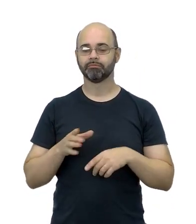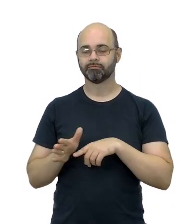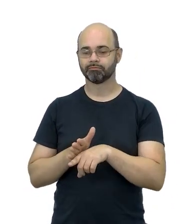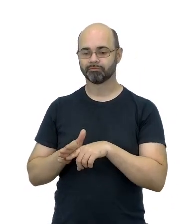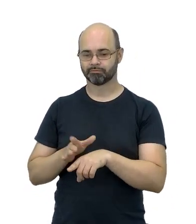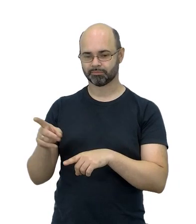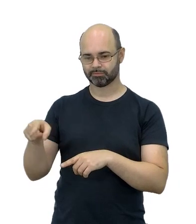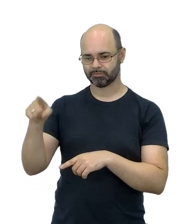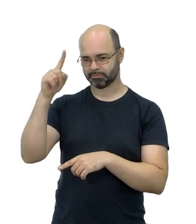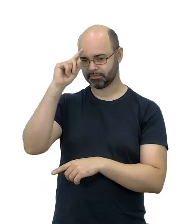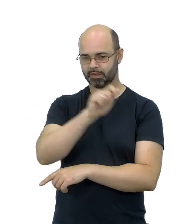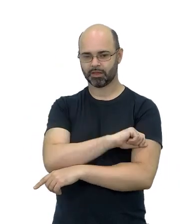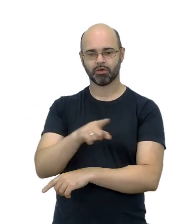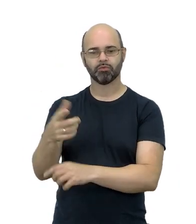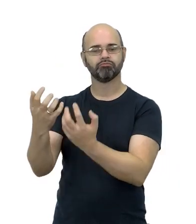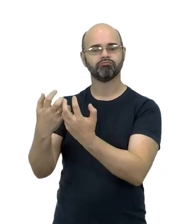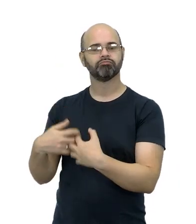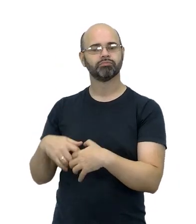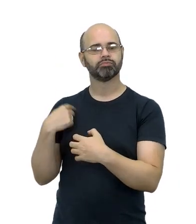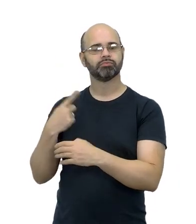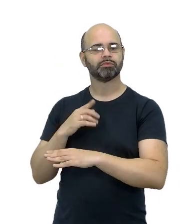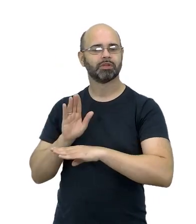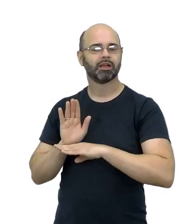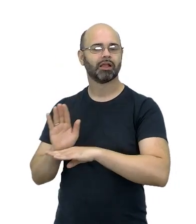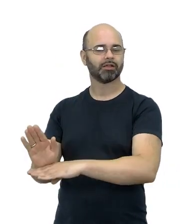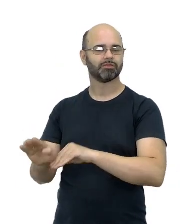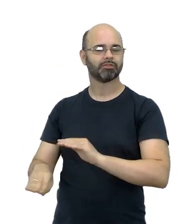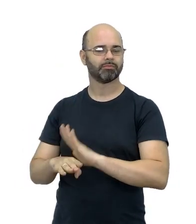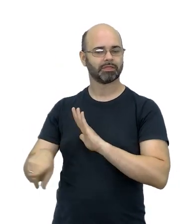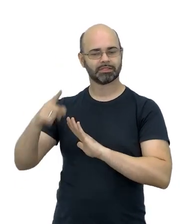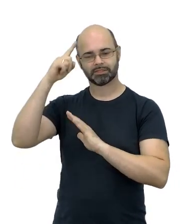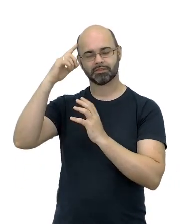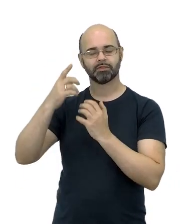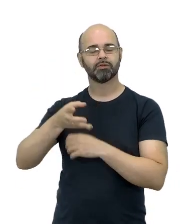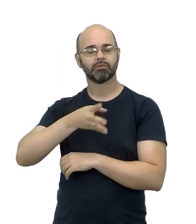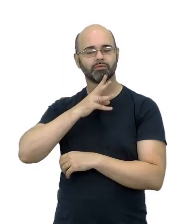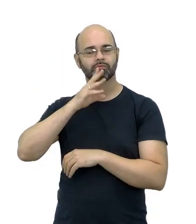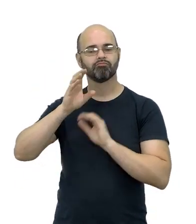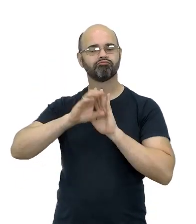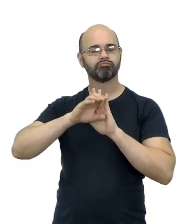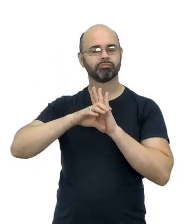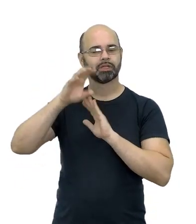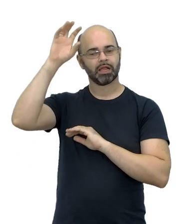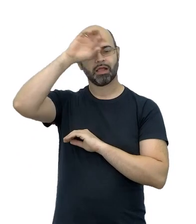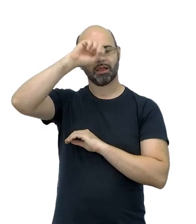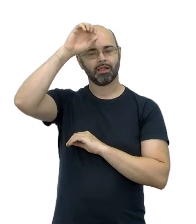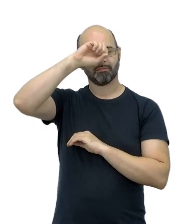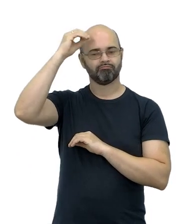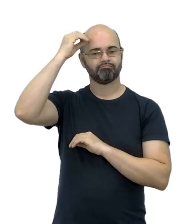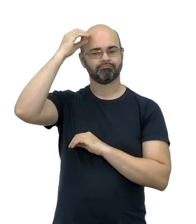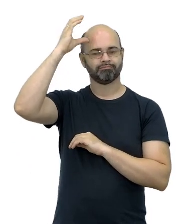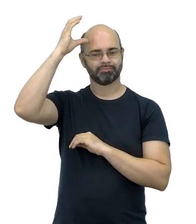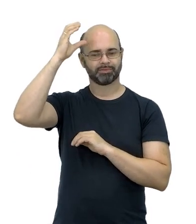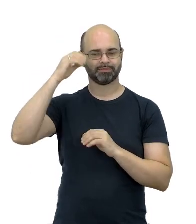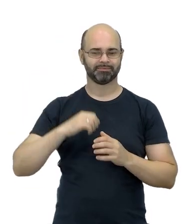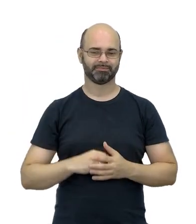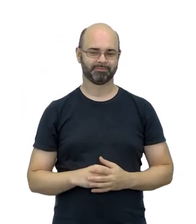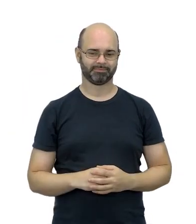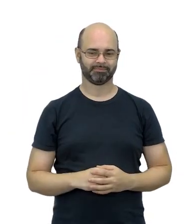dos próprios estudantes que vão fazer com que eles construam aí esse conceito. E analisando o